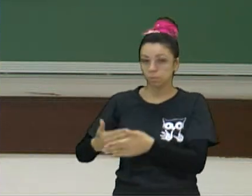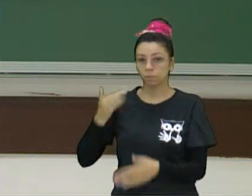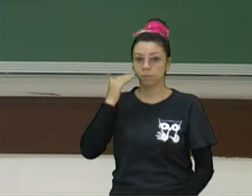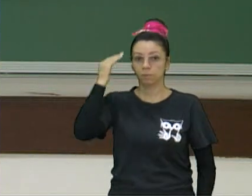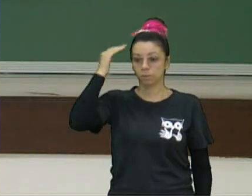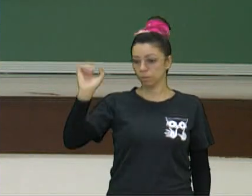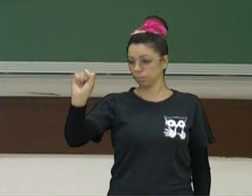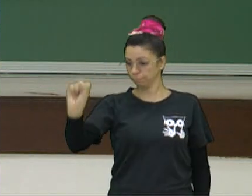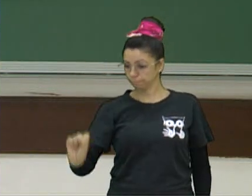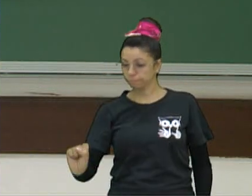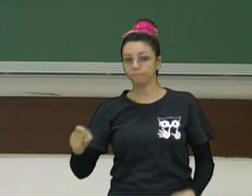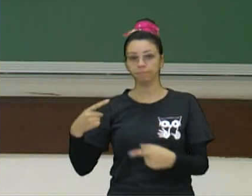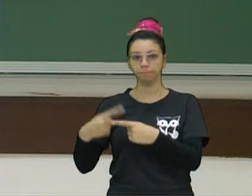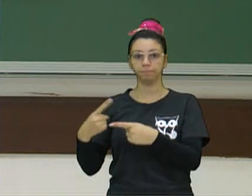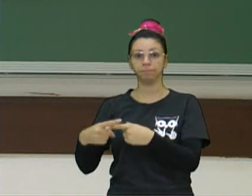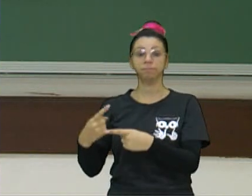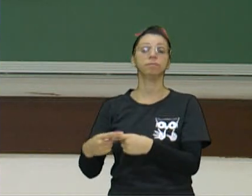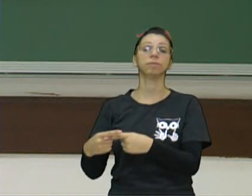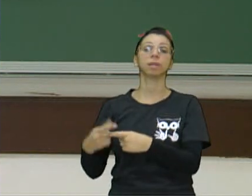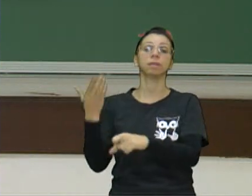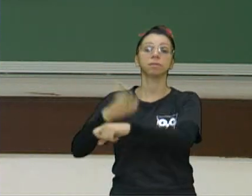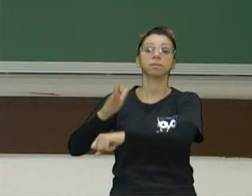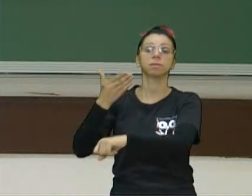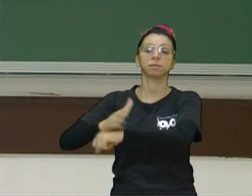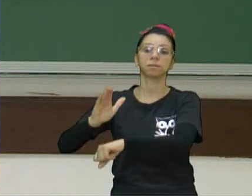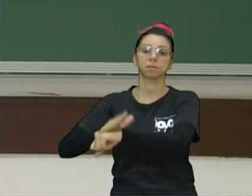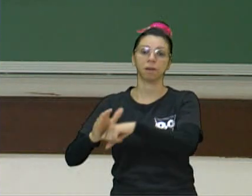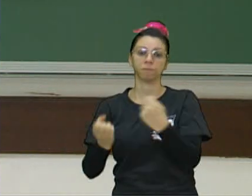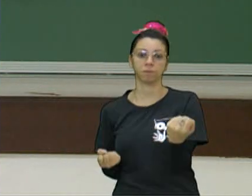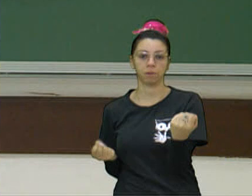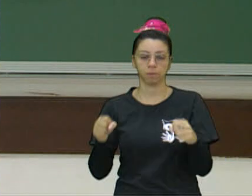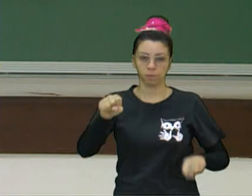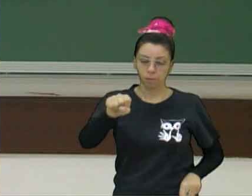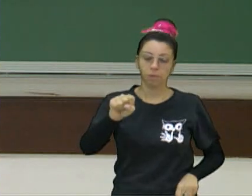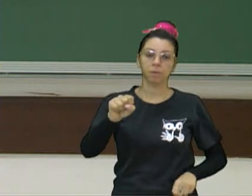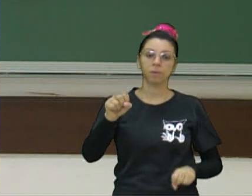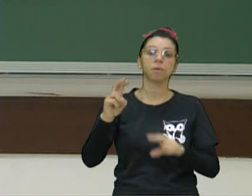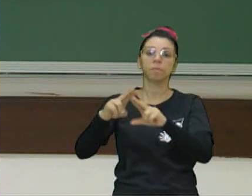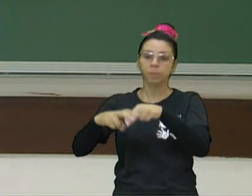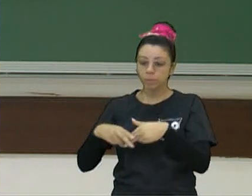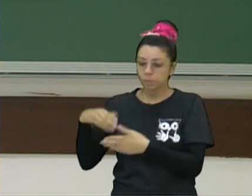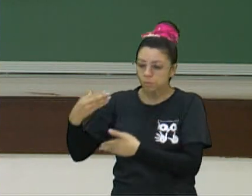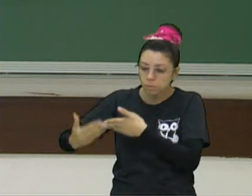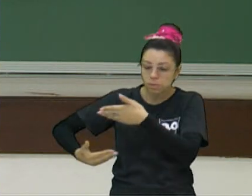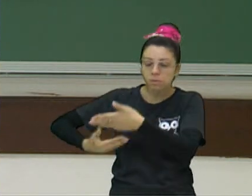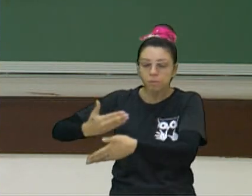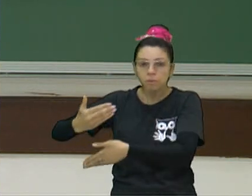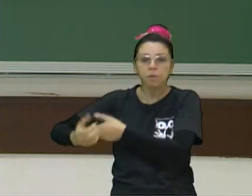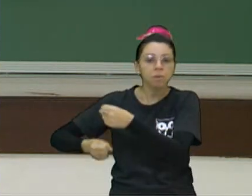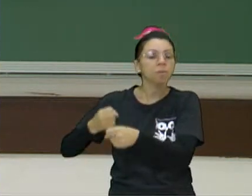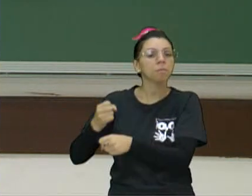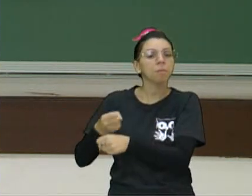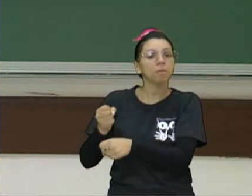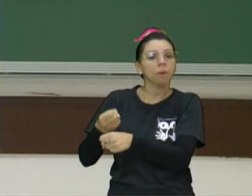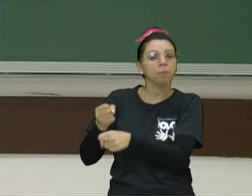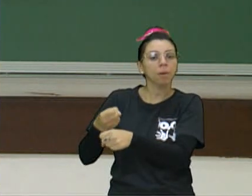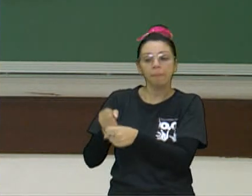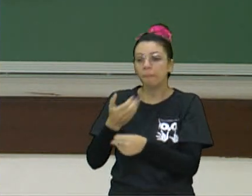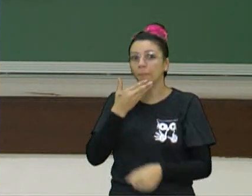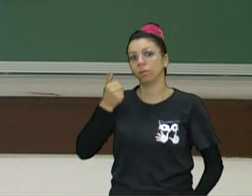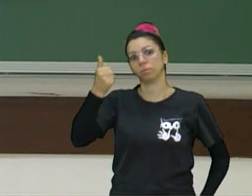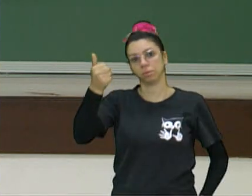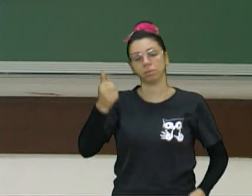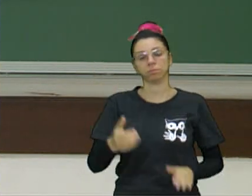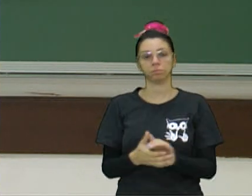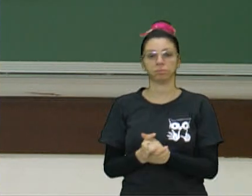também em virtude do Taekwondo, que é a luta que fora criada pós retorno dos imigrantes que tinham saído,